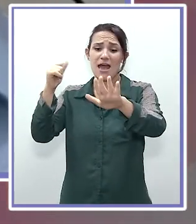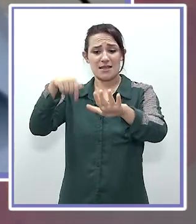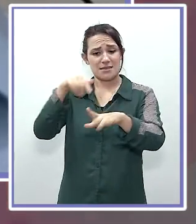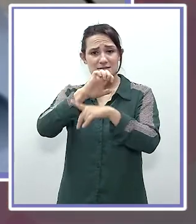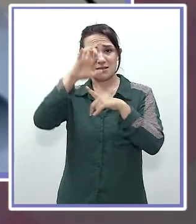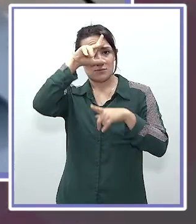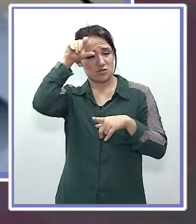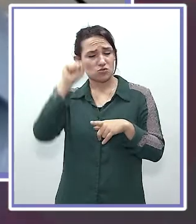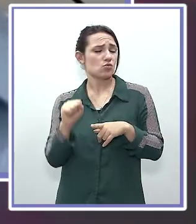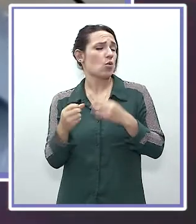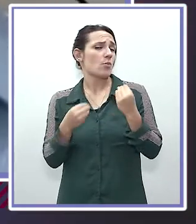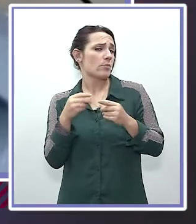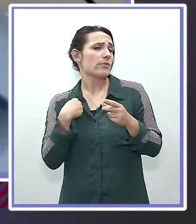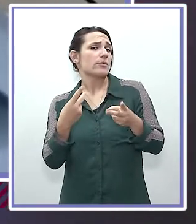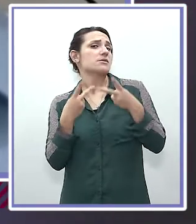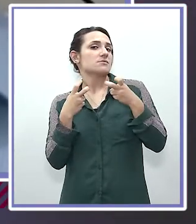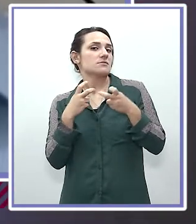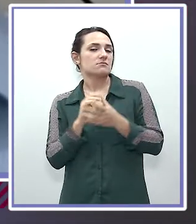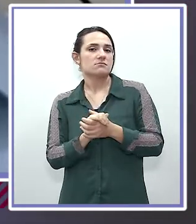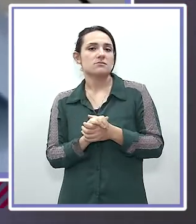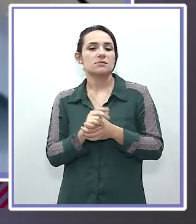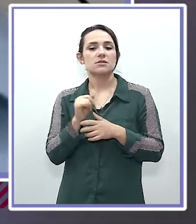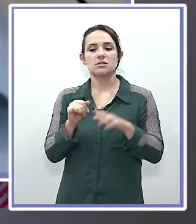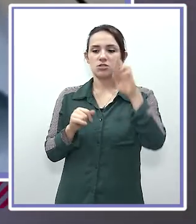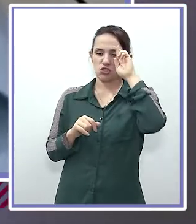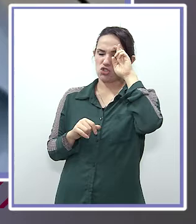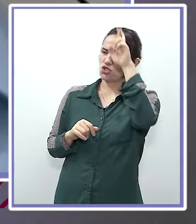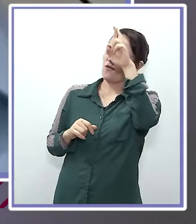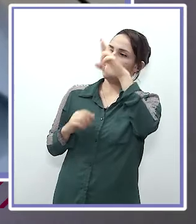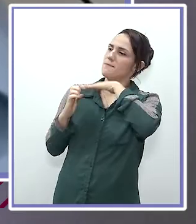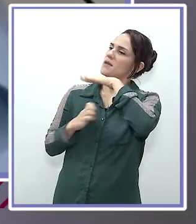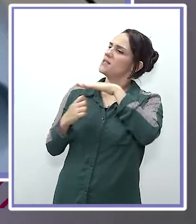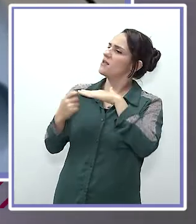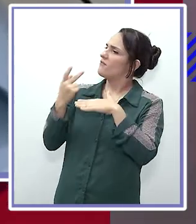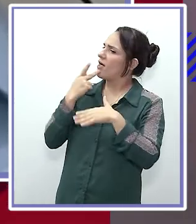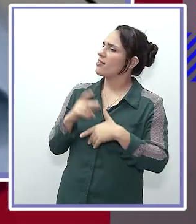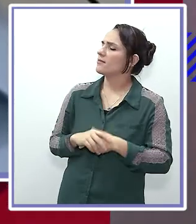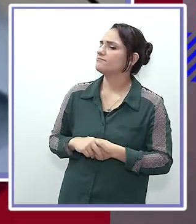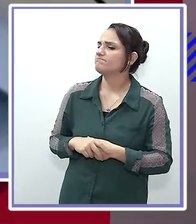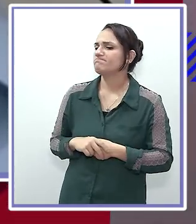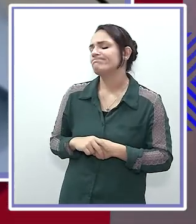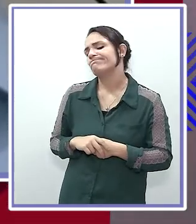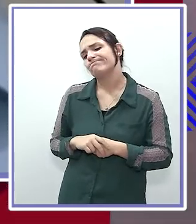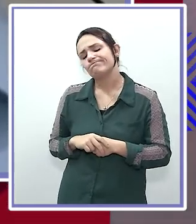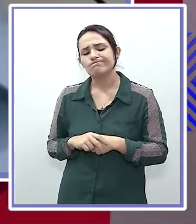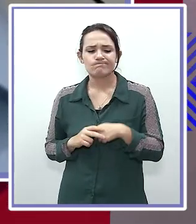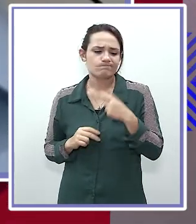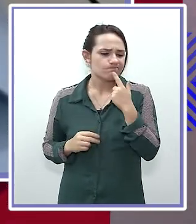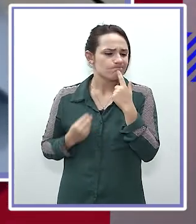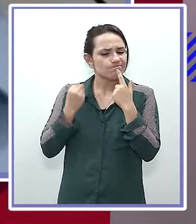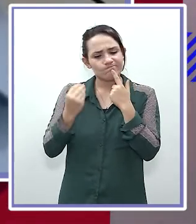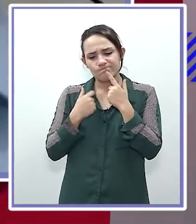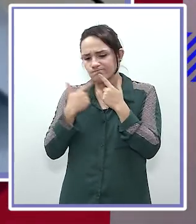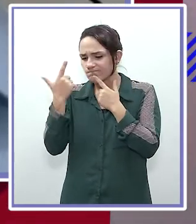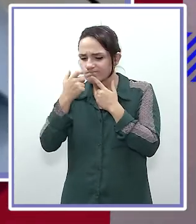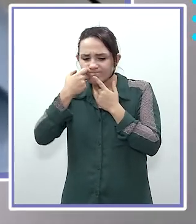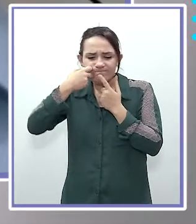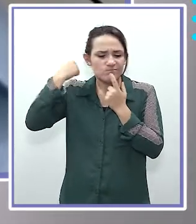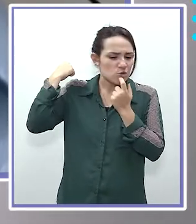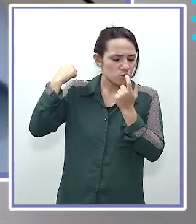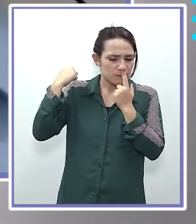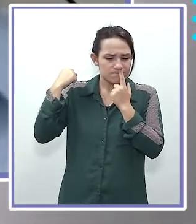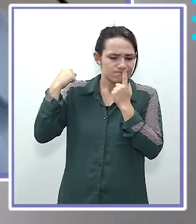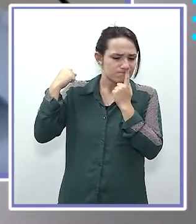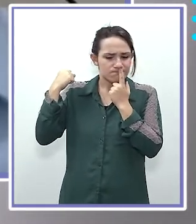só percebe isso quando um ou outro empresário acha que pode conseguir ter algum lucro